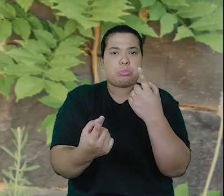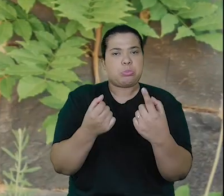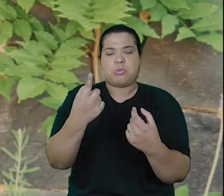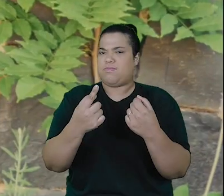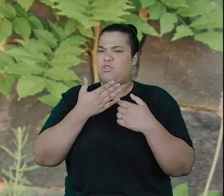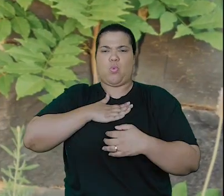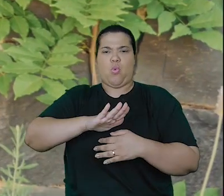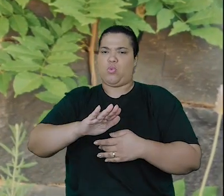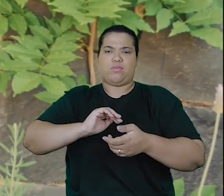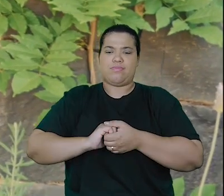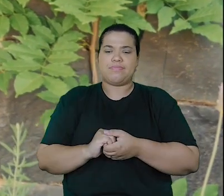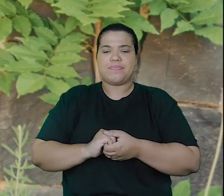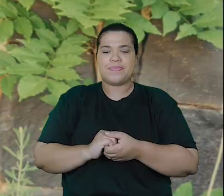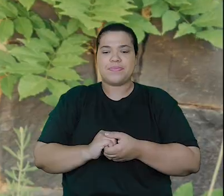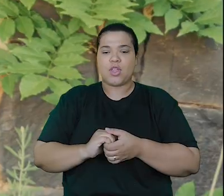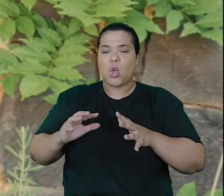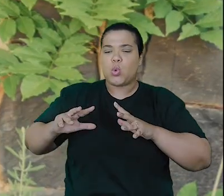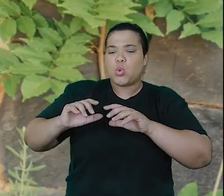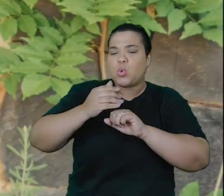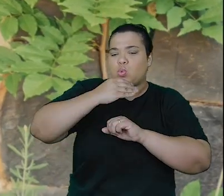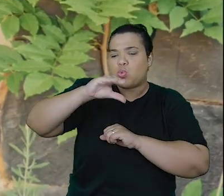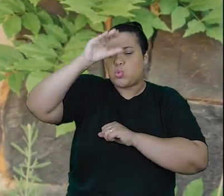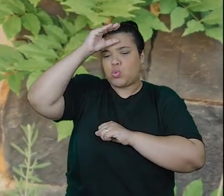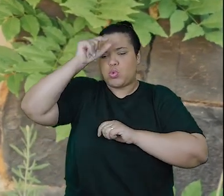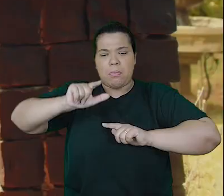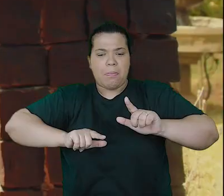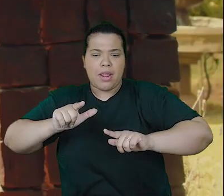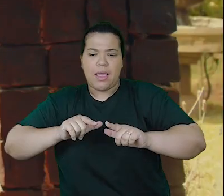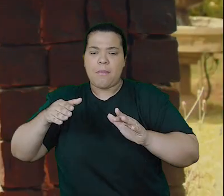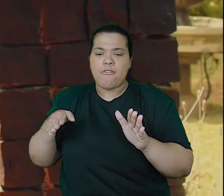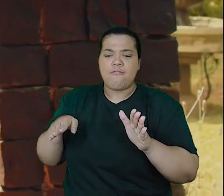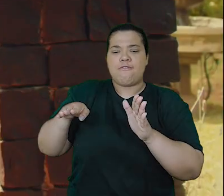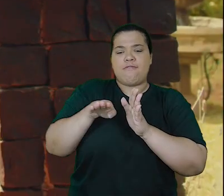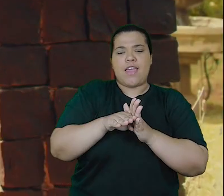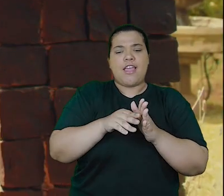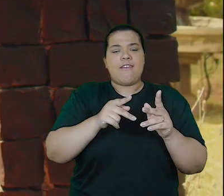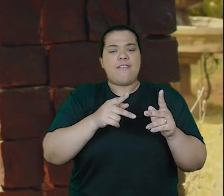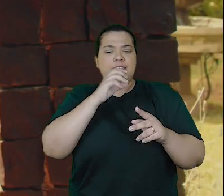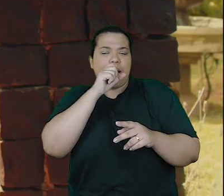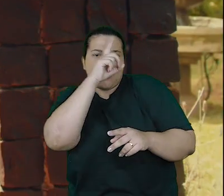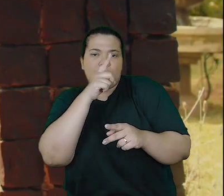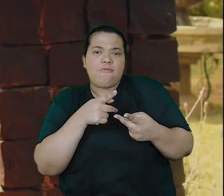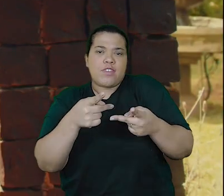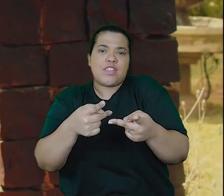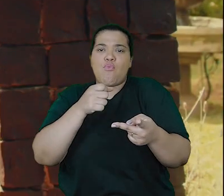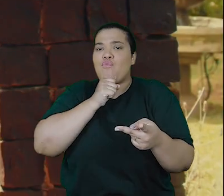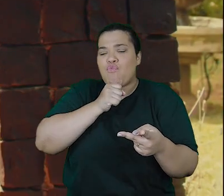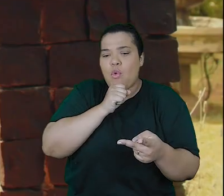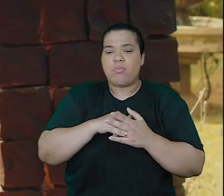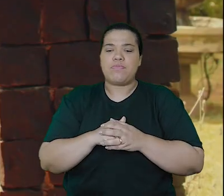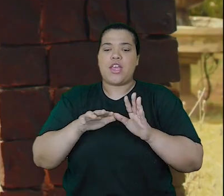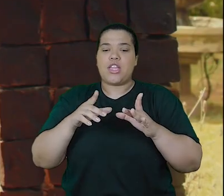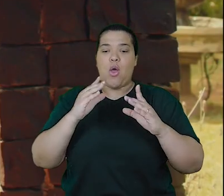vez. Todos os tios, os primos vinham aos finais de semana visitar o nono e a nona. Então ali era a casa onde é